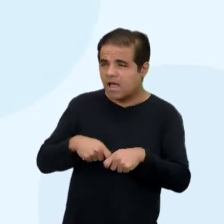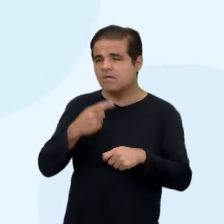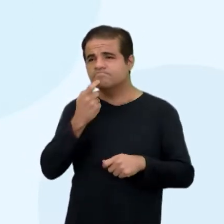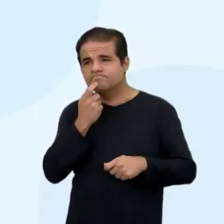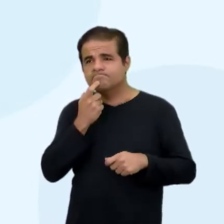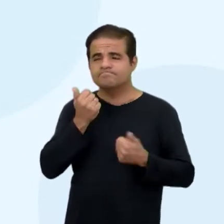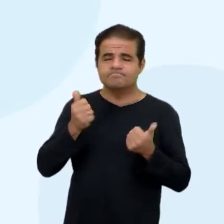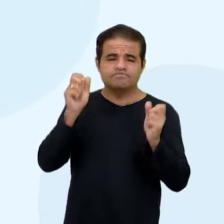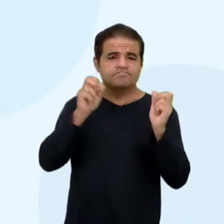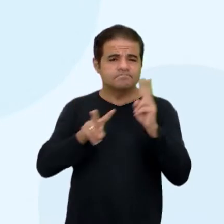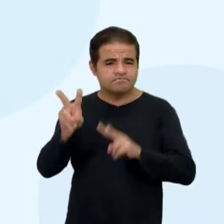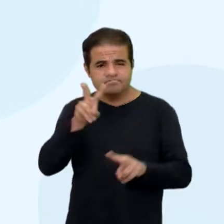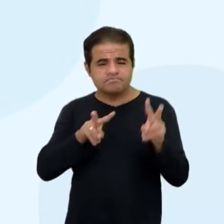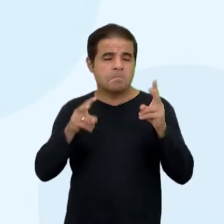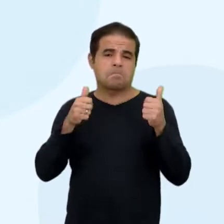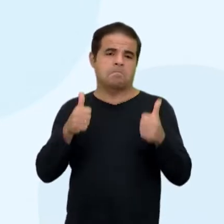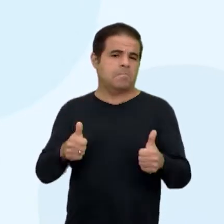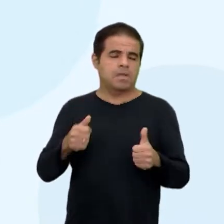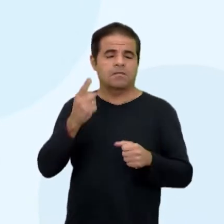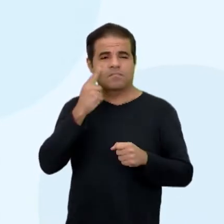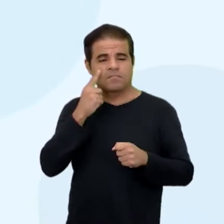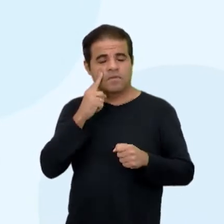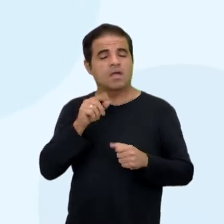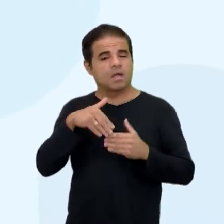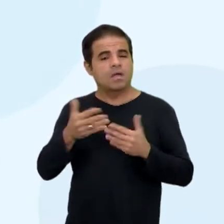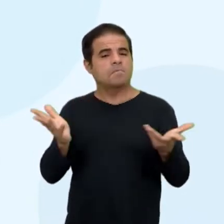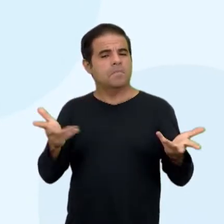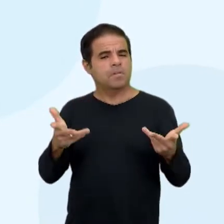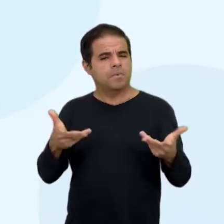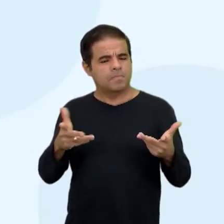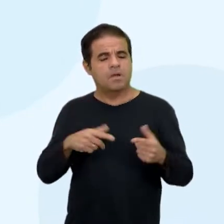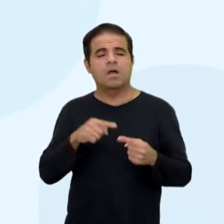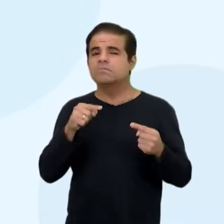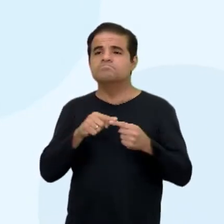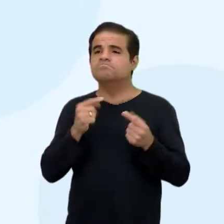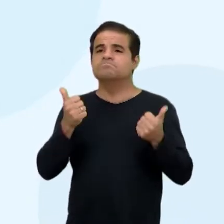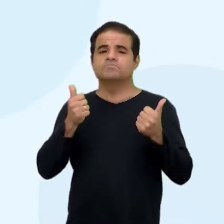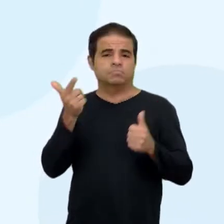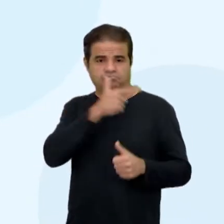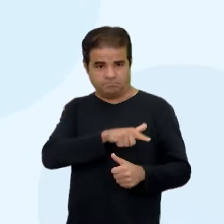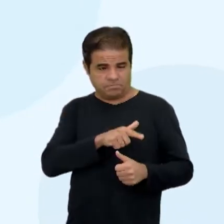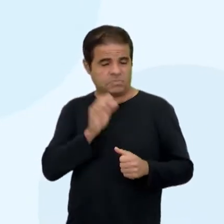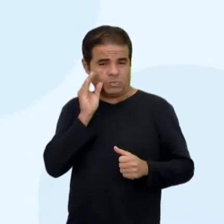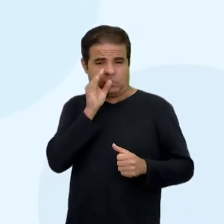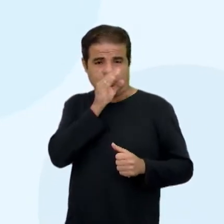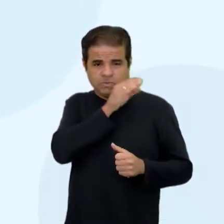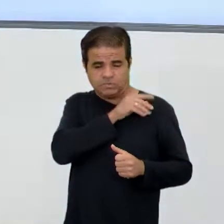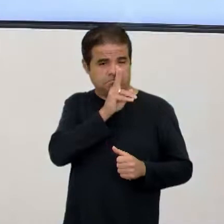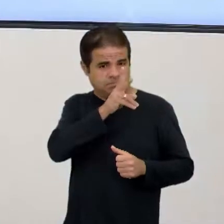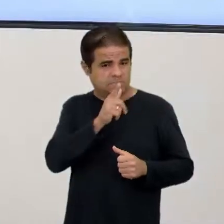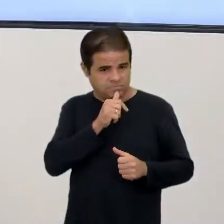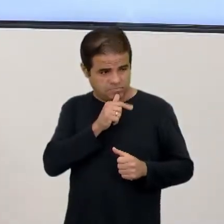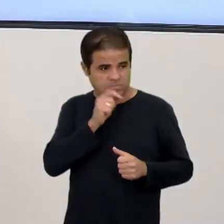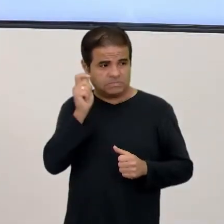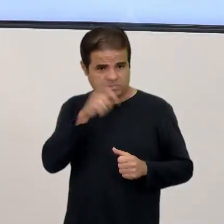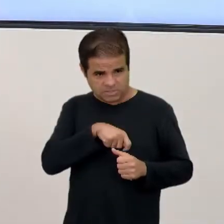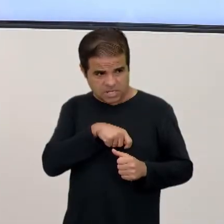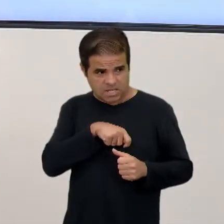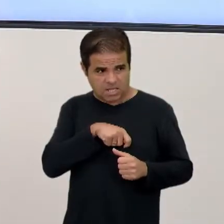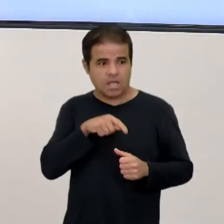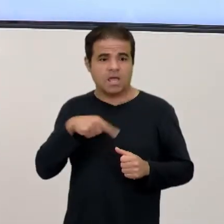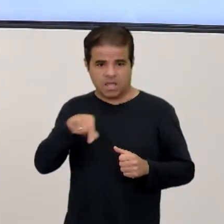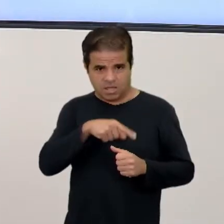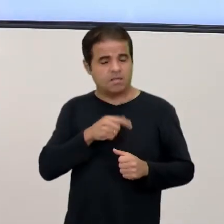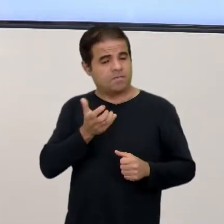A viabilidade, né? E por fim a eficiência. Será que ele consegue aquecer mesmo a água, né? Neste caso que a gente